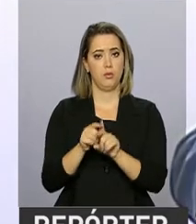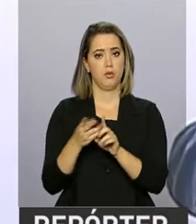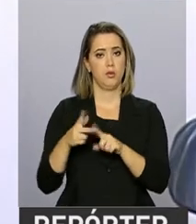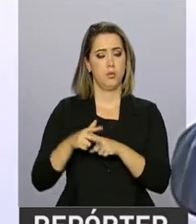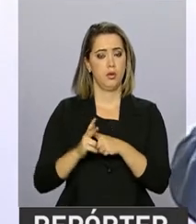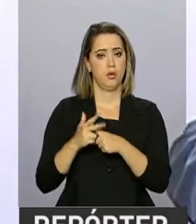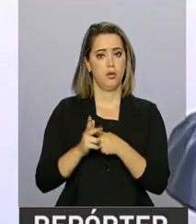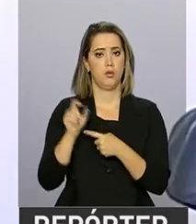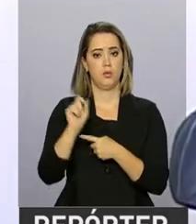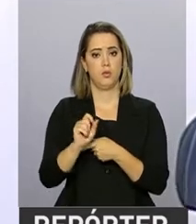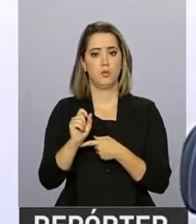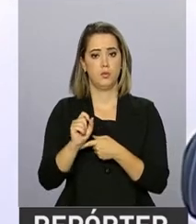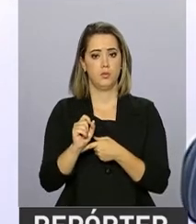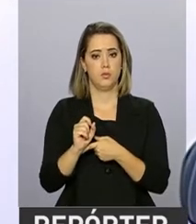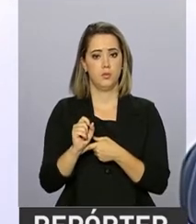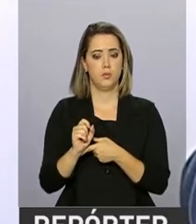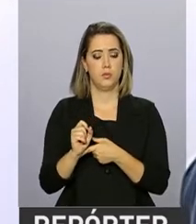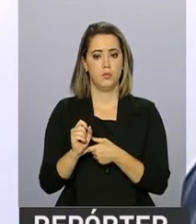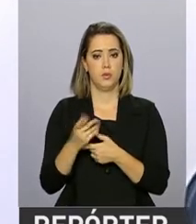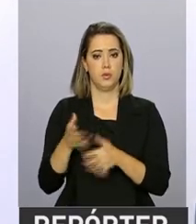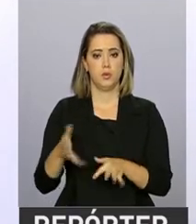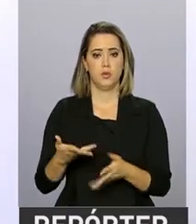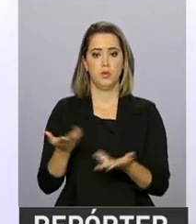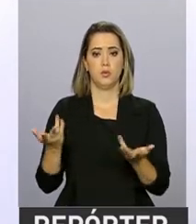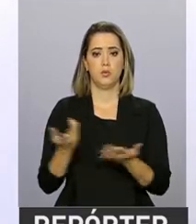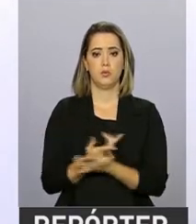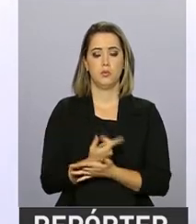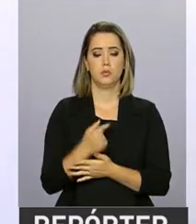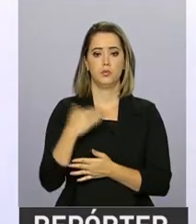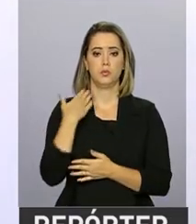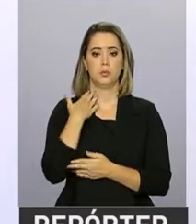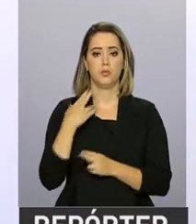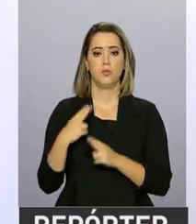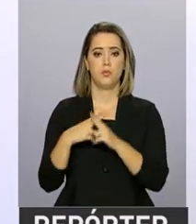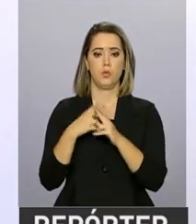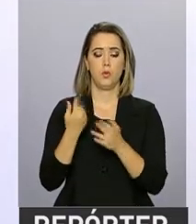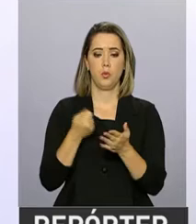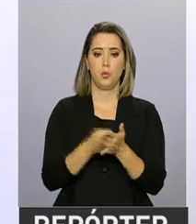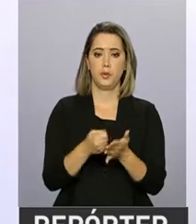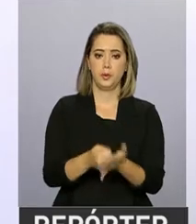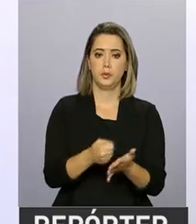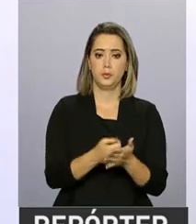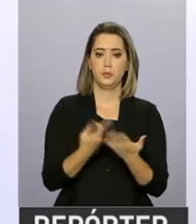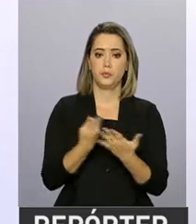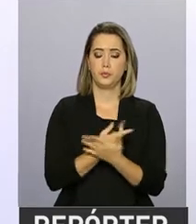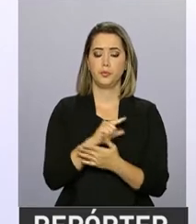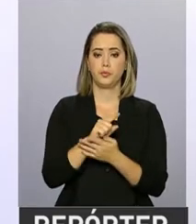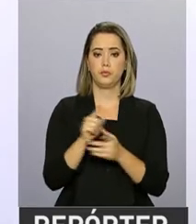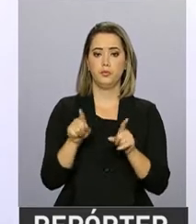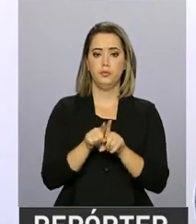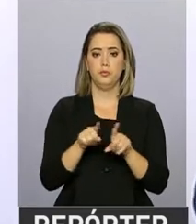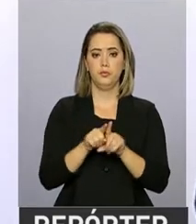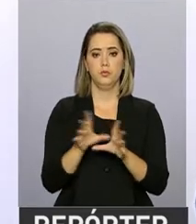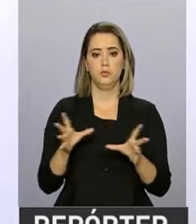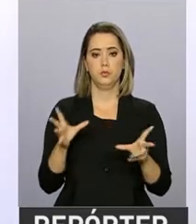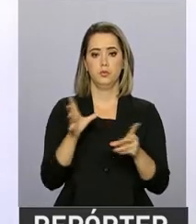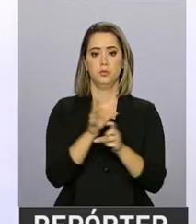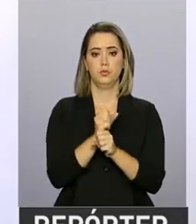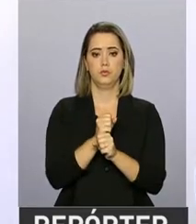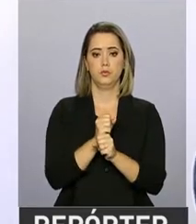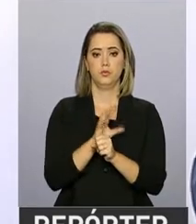é promovida pela caixa em cima dos depósitos existentes e também o saldo total